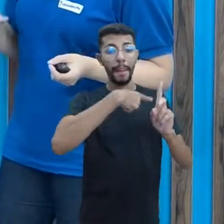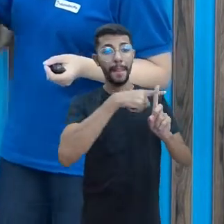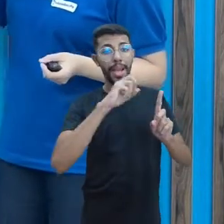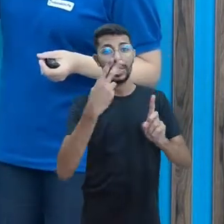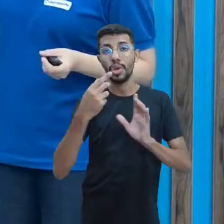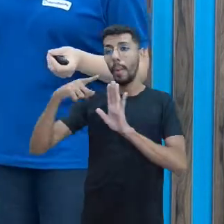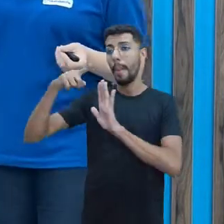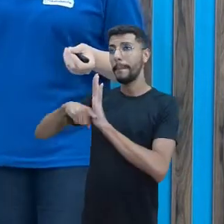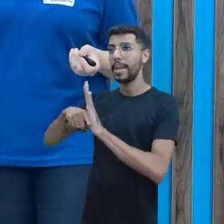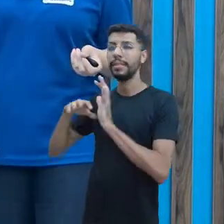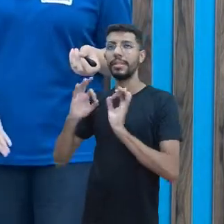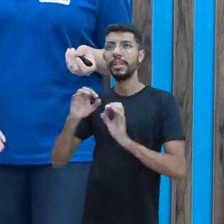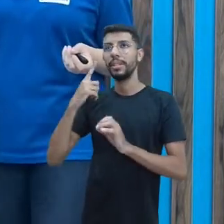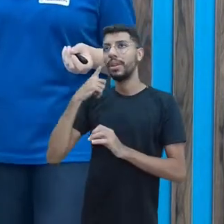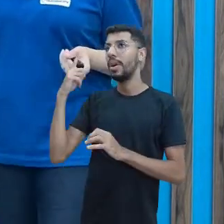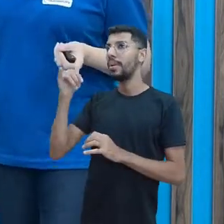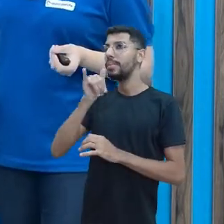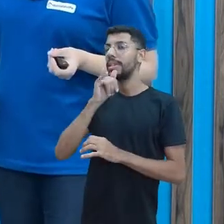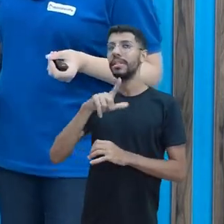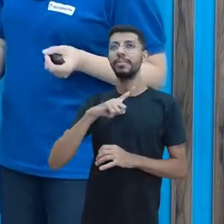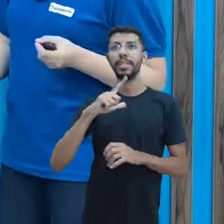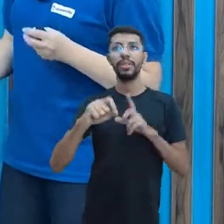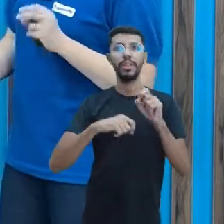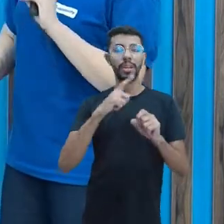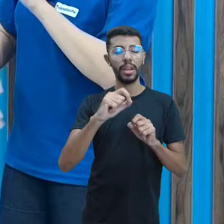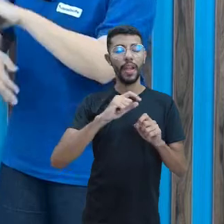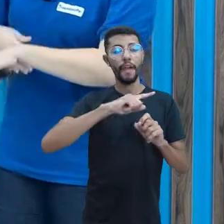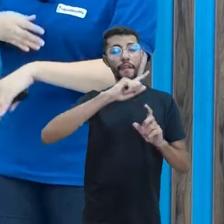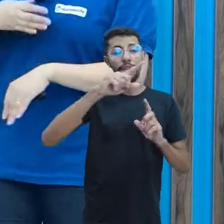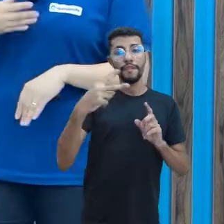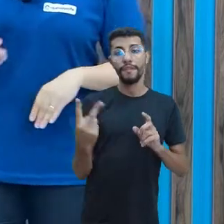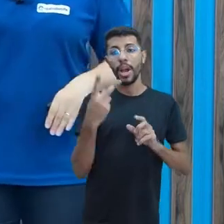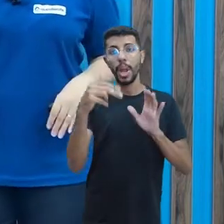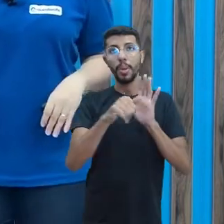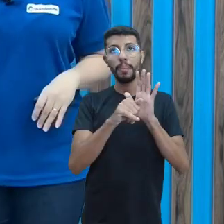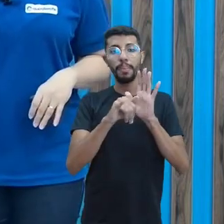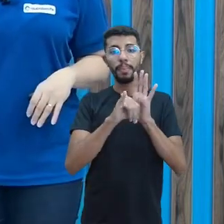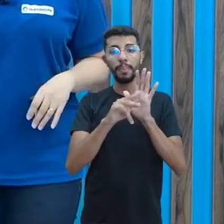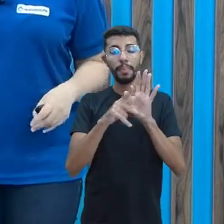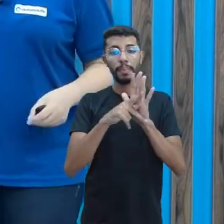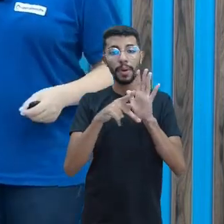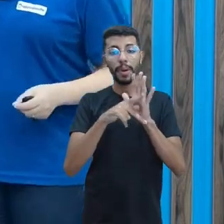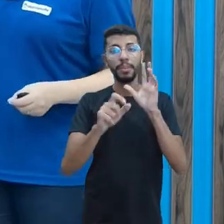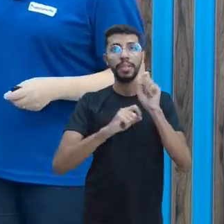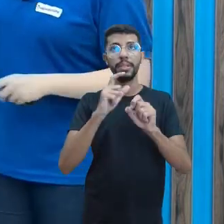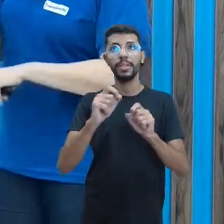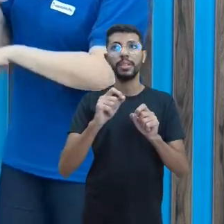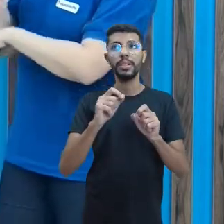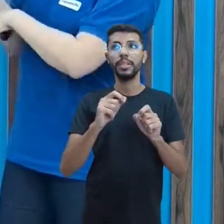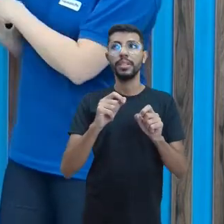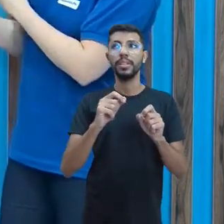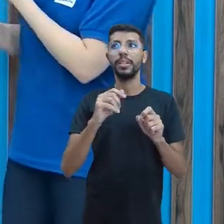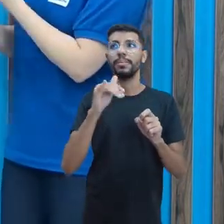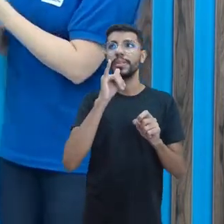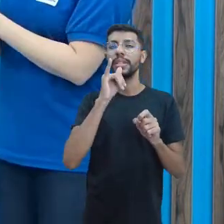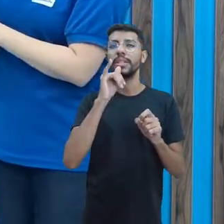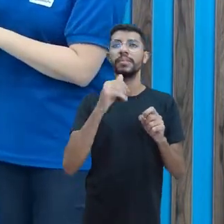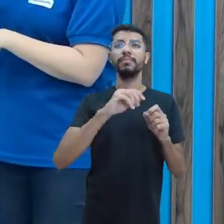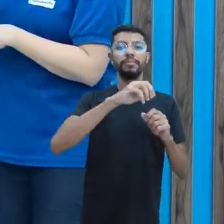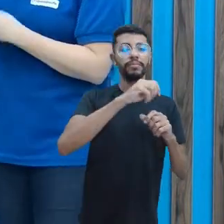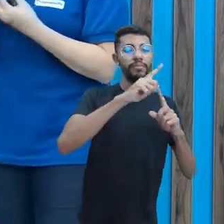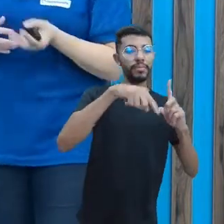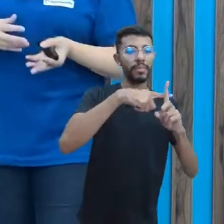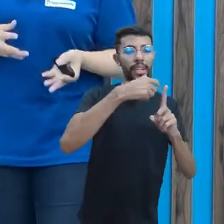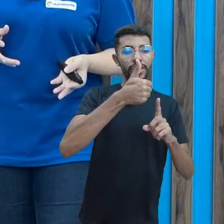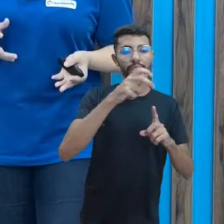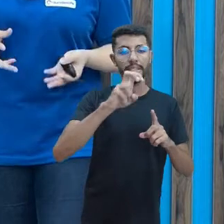exemplo, um valor que foi acrescido de 15%, depois a gente tirou 10% desse valor, e aí a gente vai fazendo